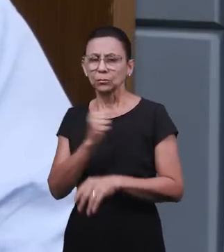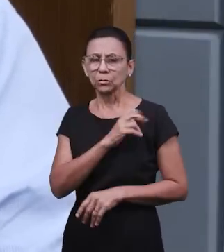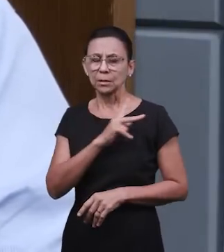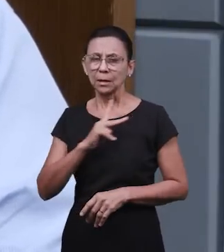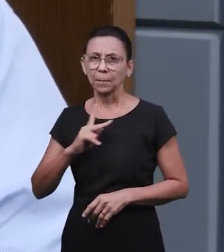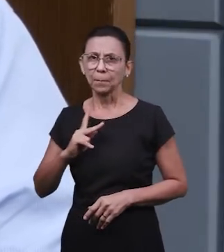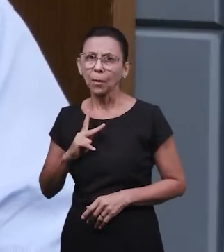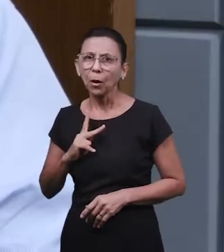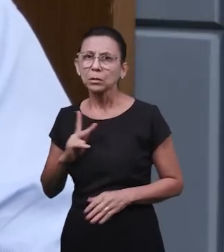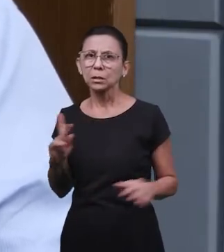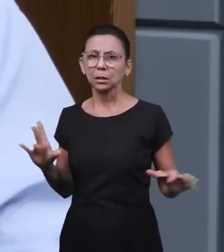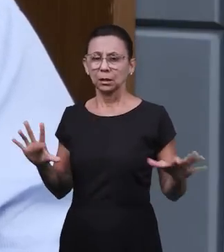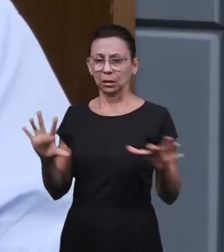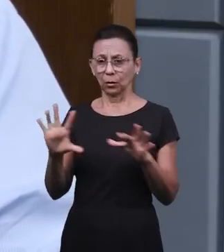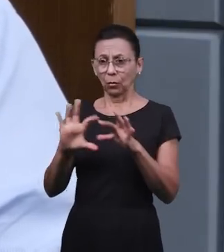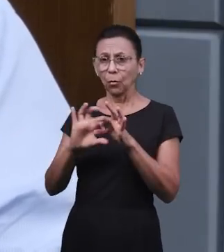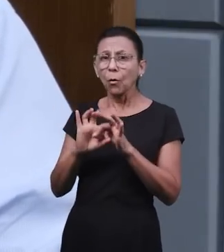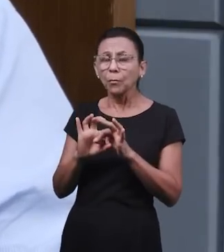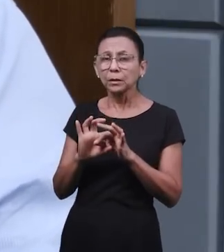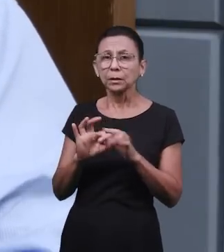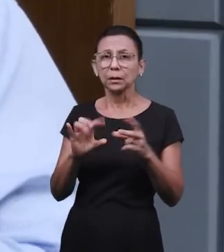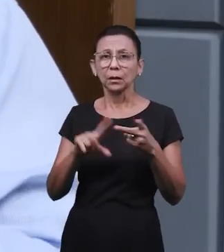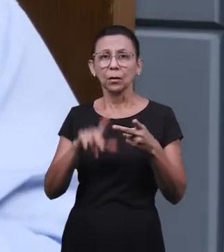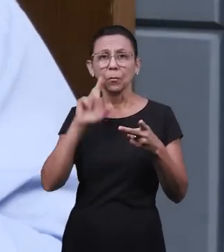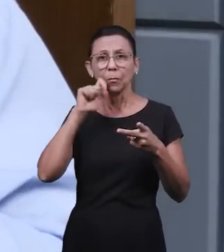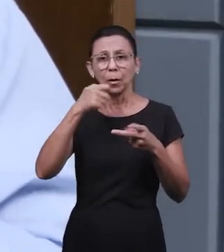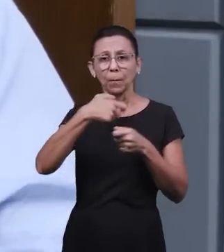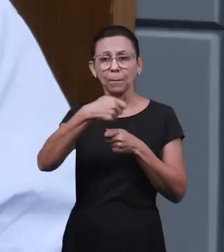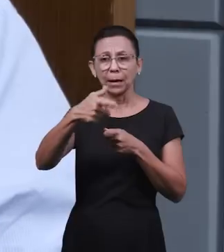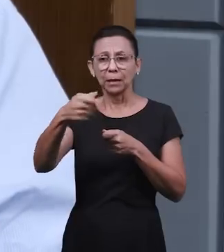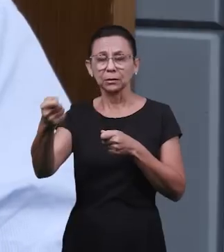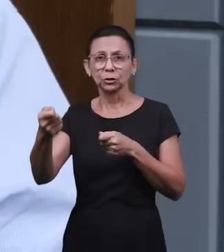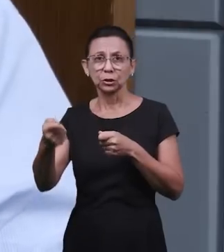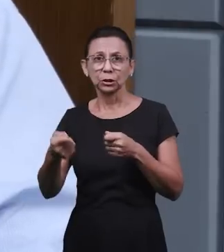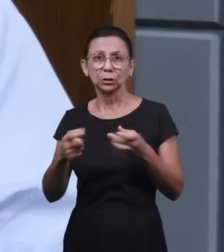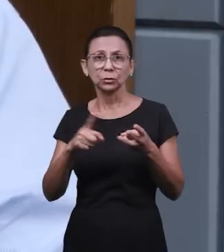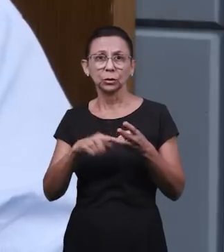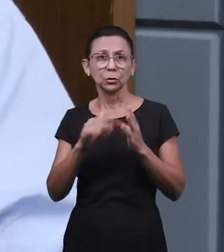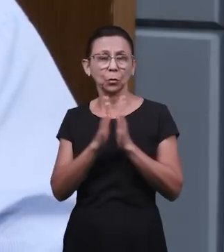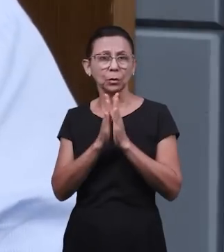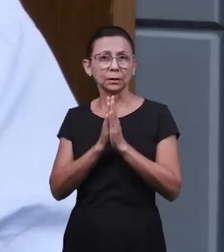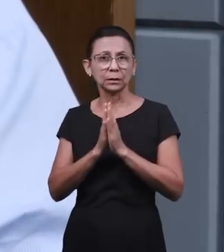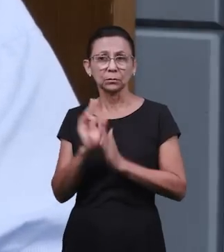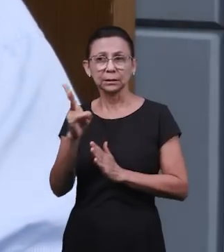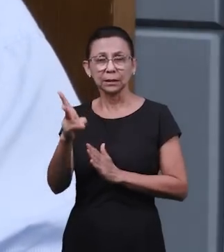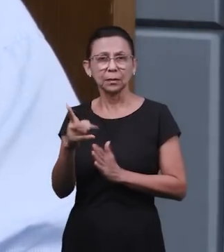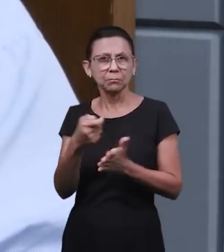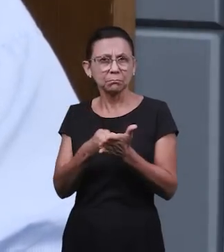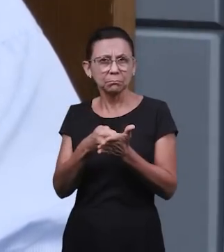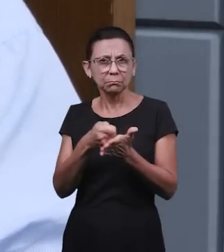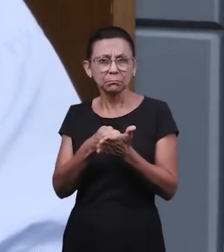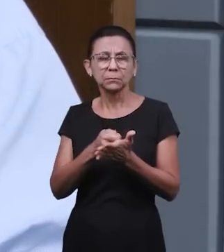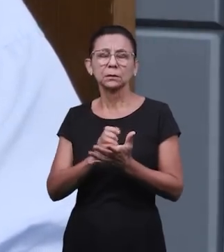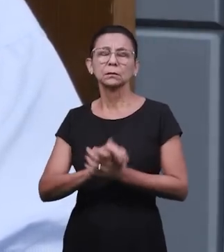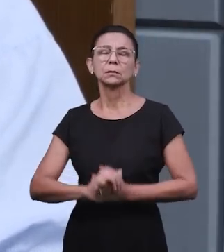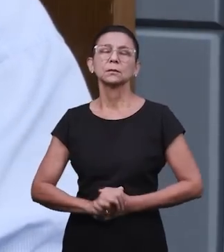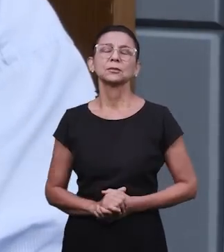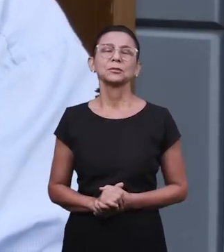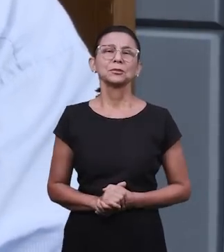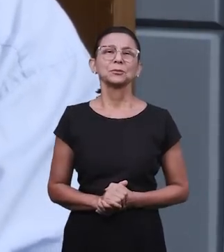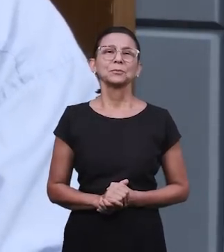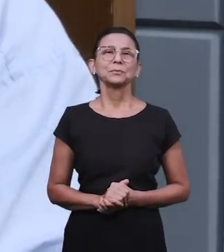dos apóstolos e na comunhão e no partir do pão e nas orações.